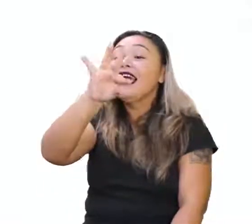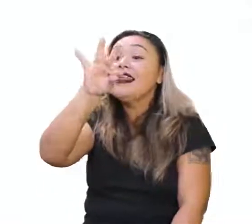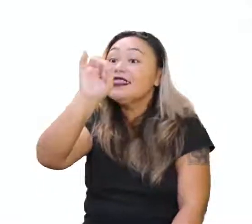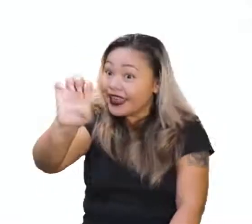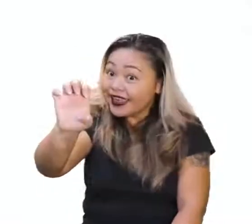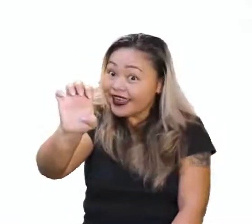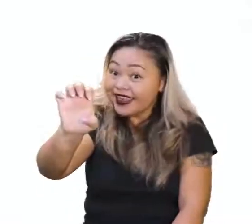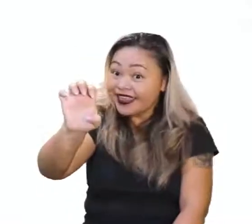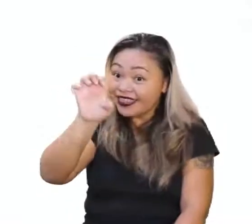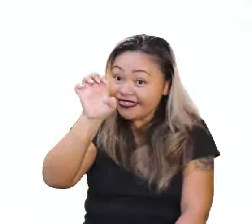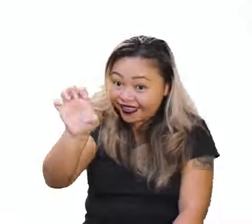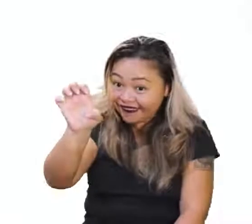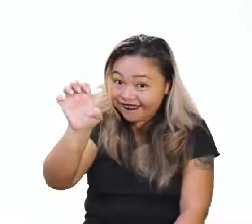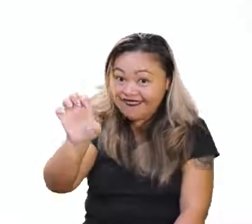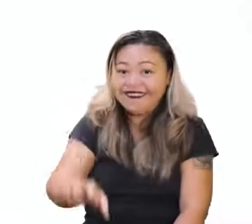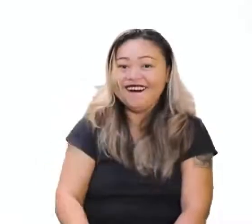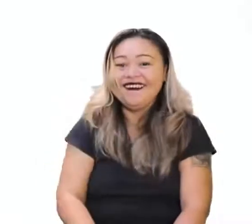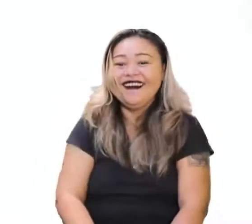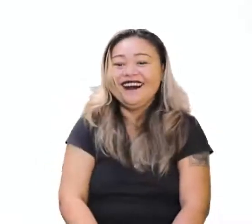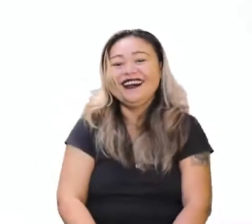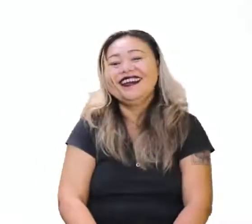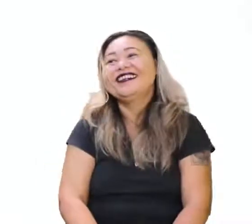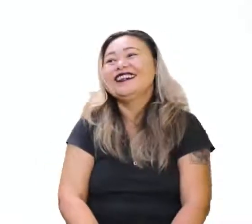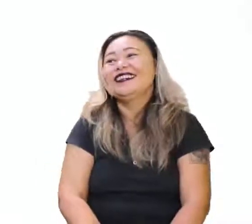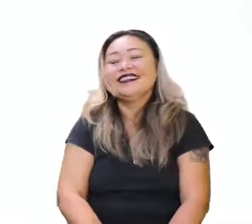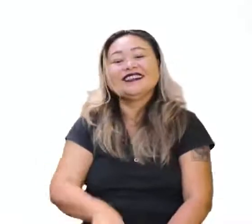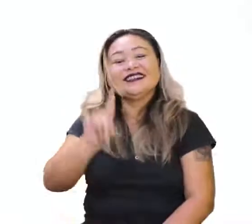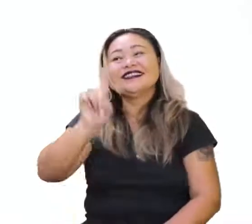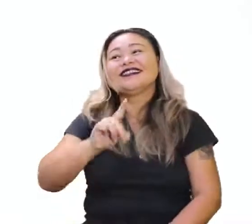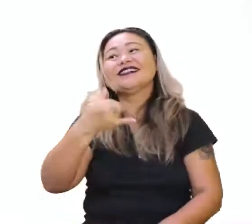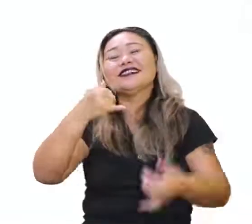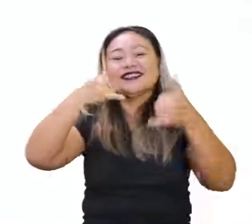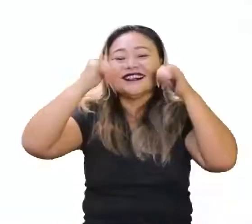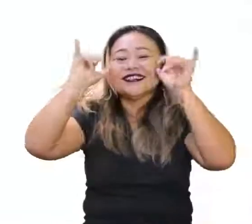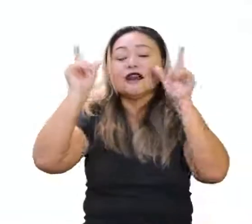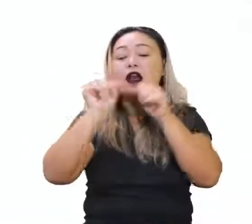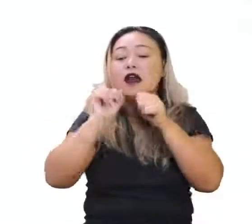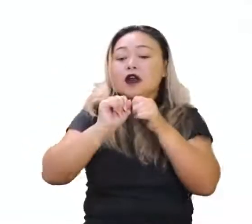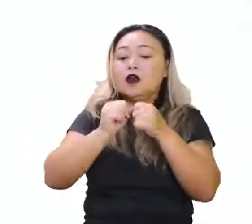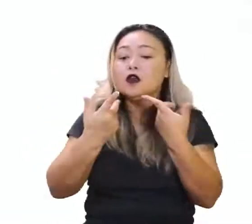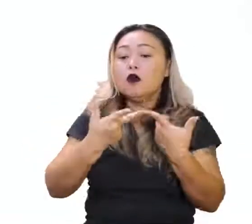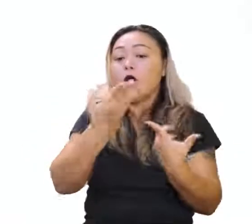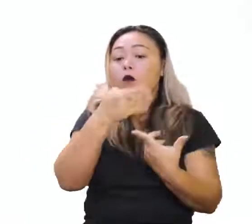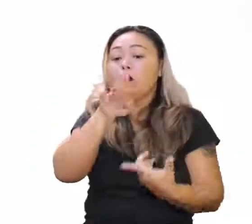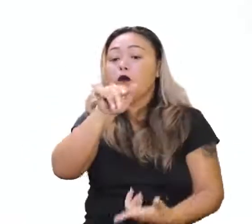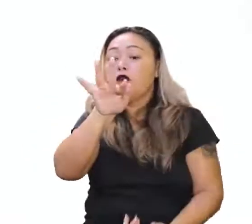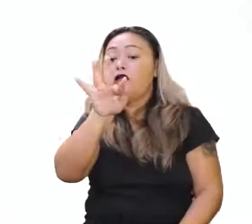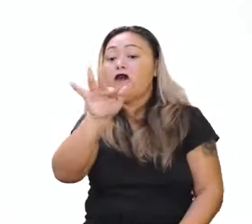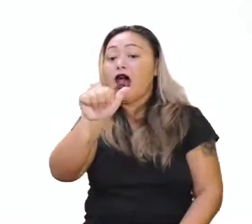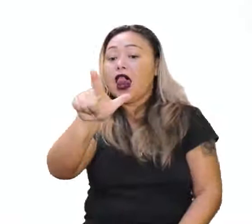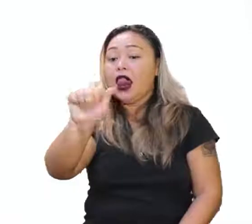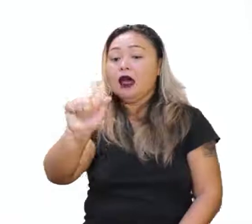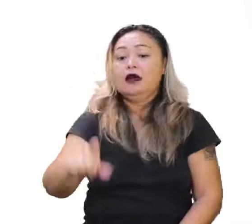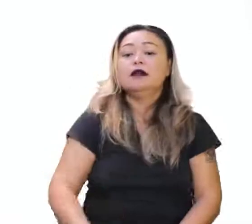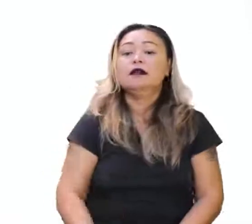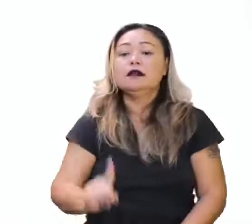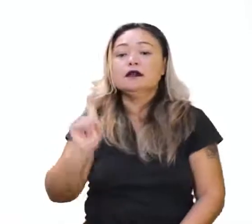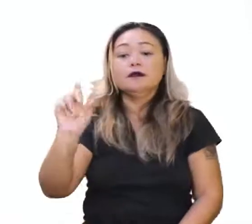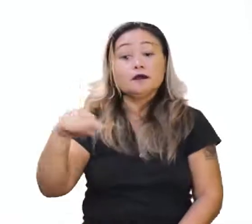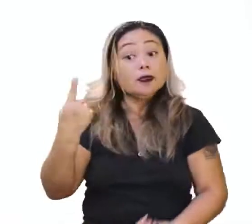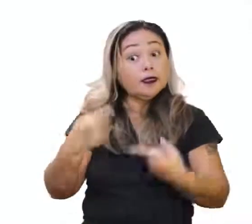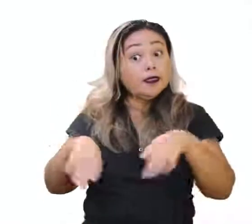é leite. Tá bom? De vaca e búfala. E